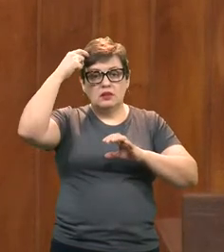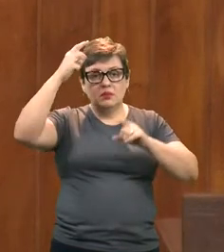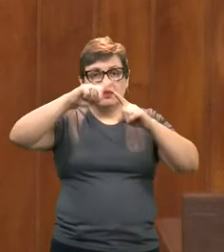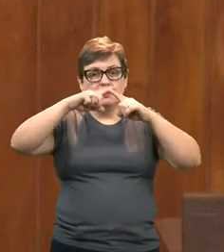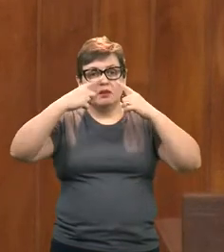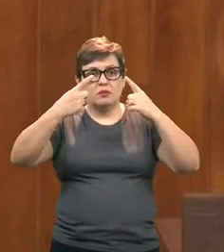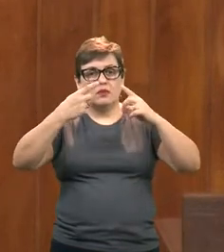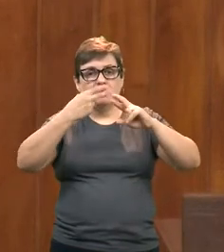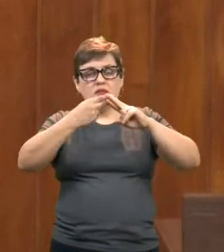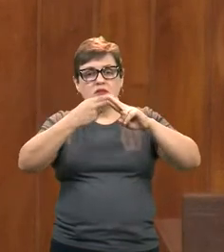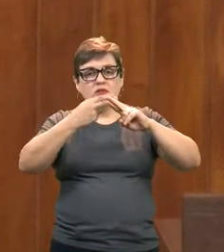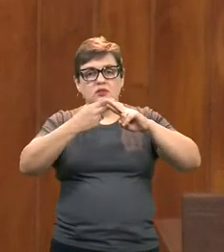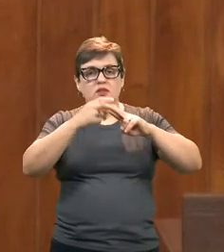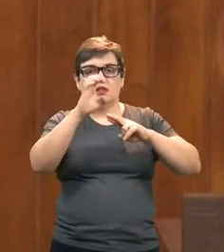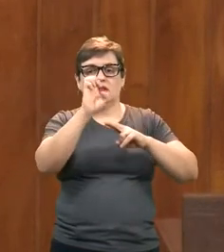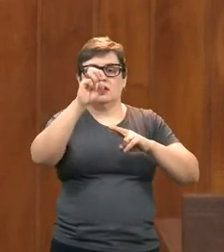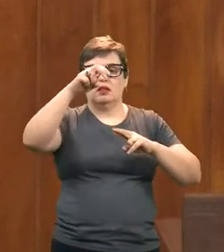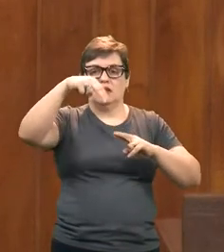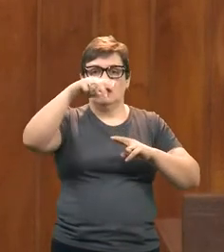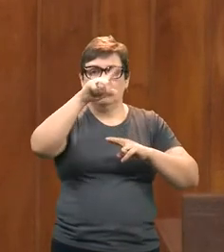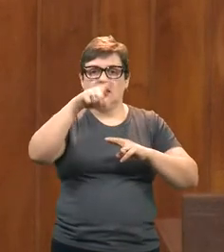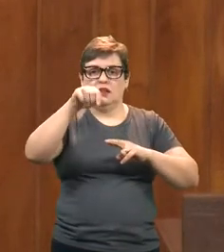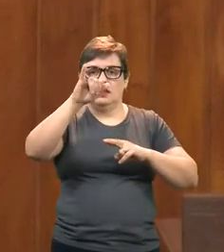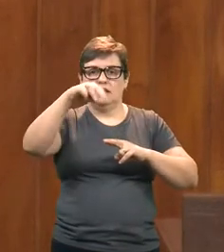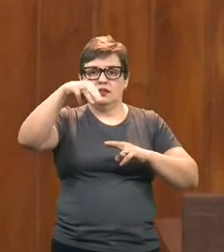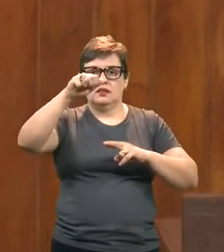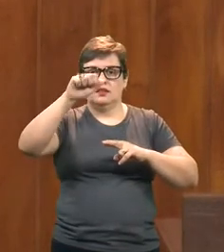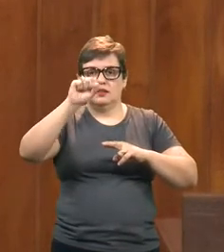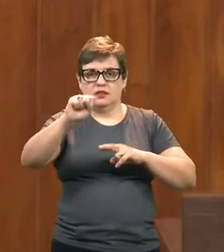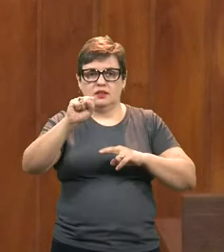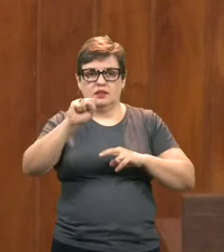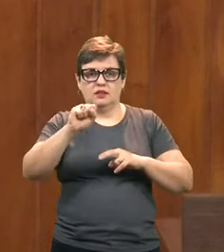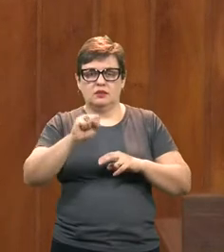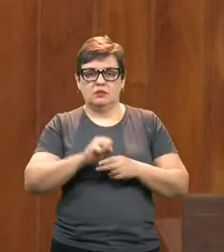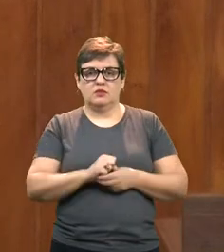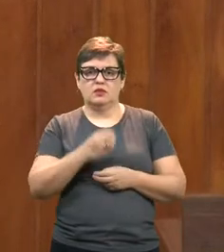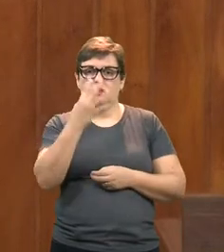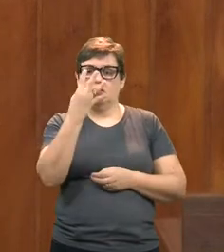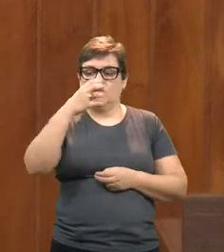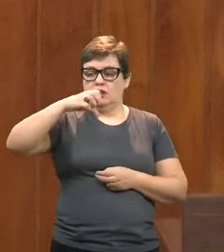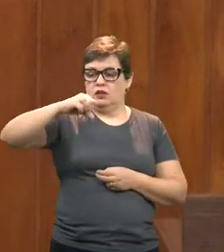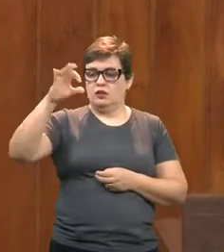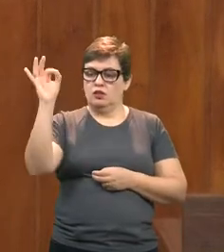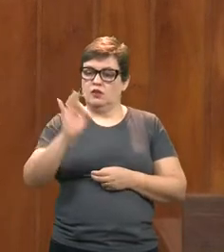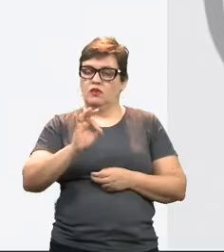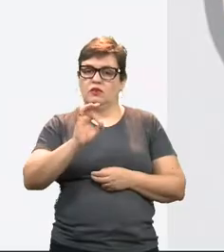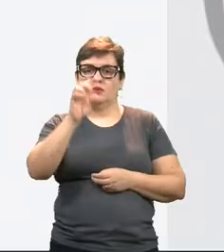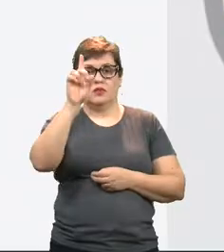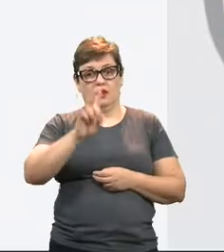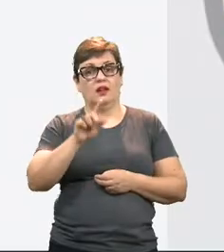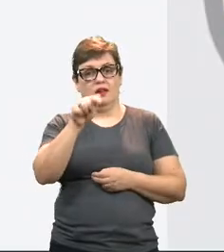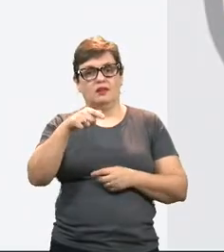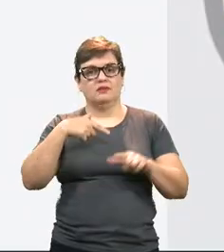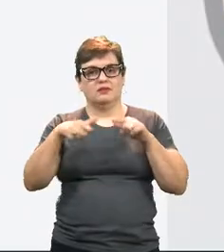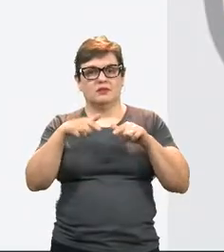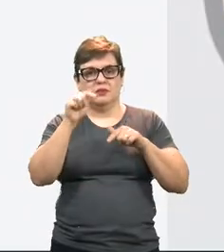função enzimática. Olha ali, 49% da função do canabidiol é enzimática, não é em receptores.